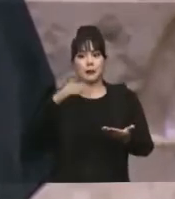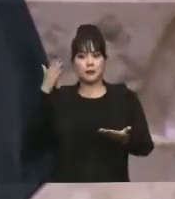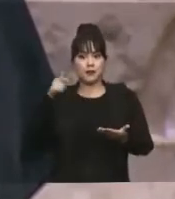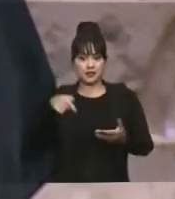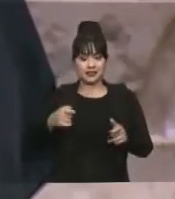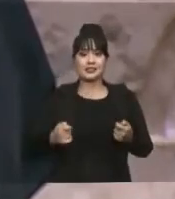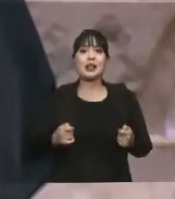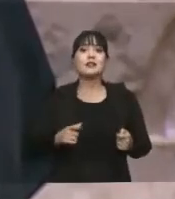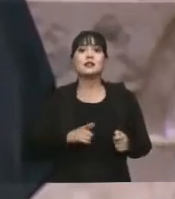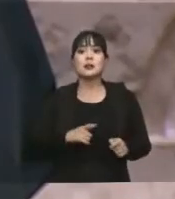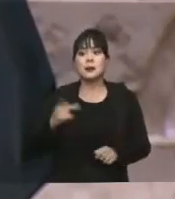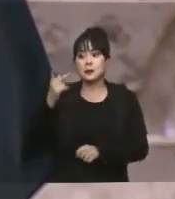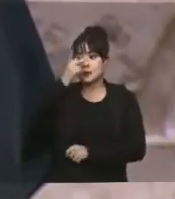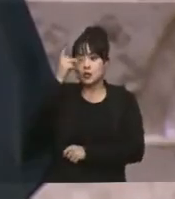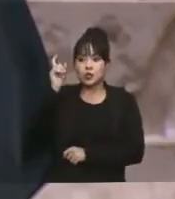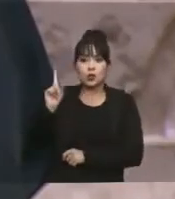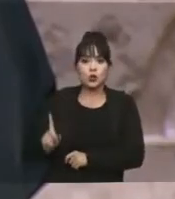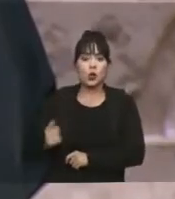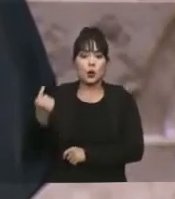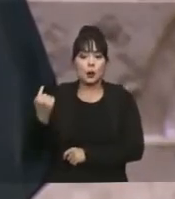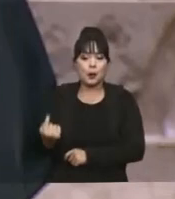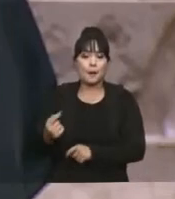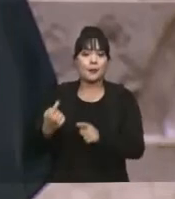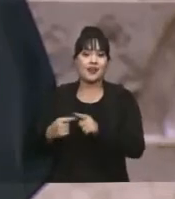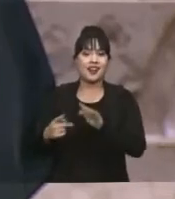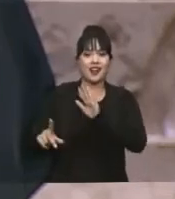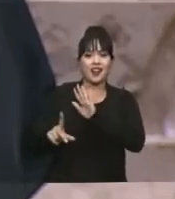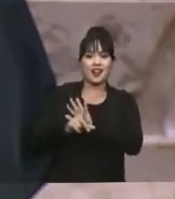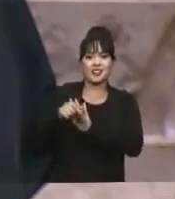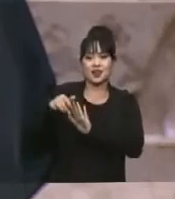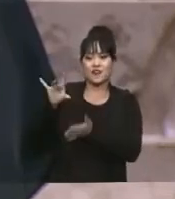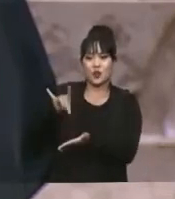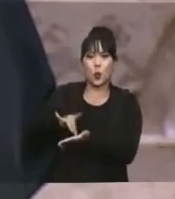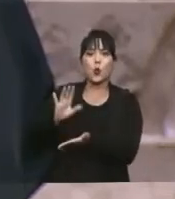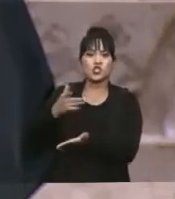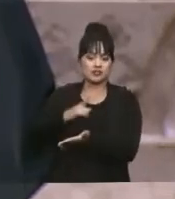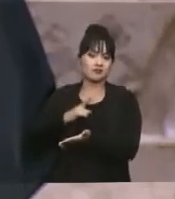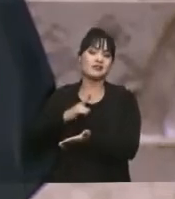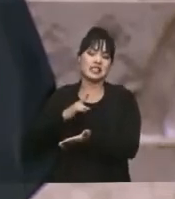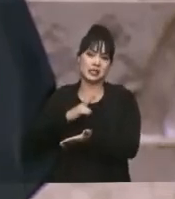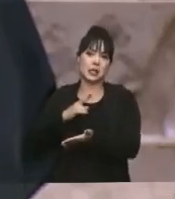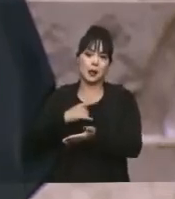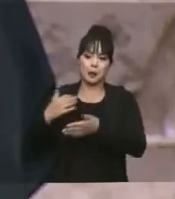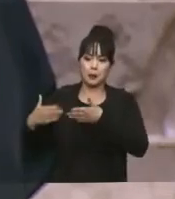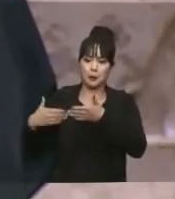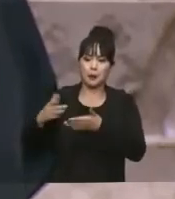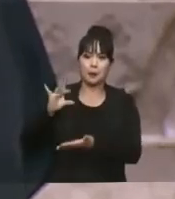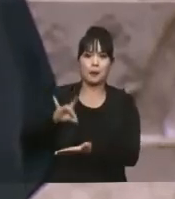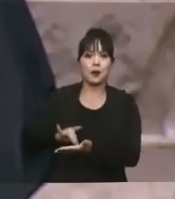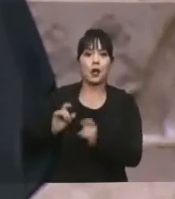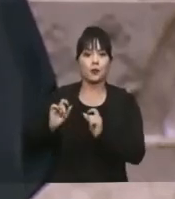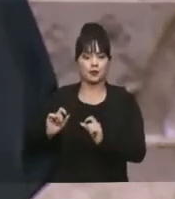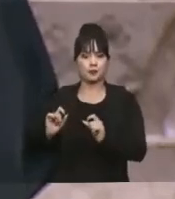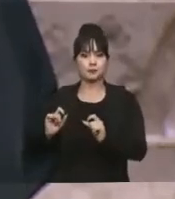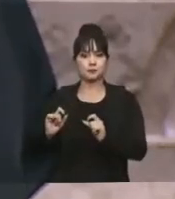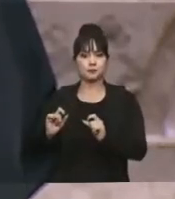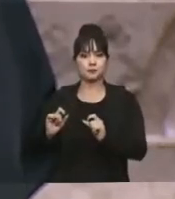ao indivíduo, pois a legislação federal em vigor já contempla medidas vocacionadas